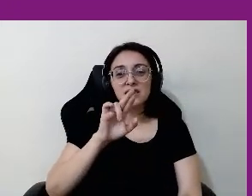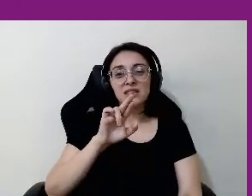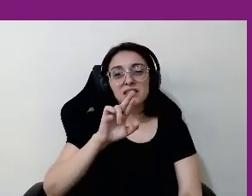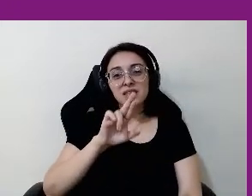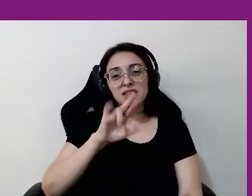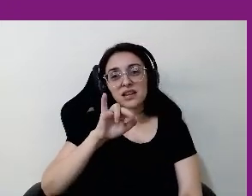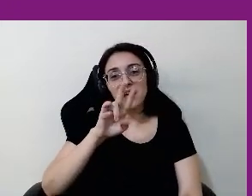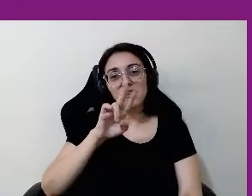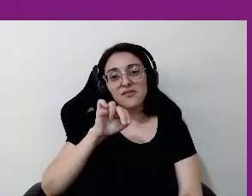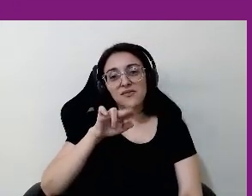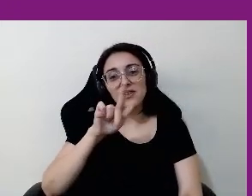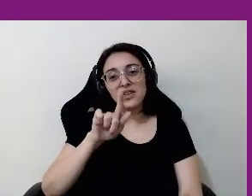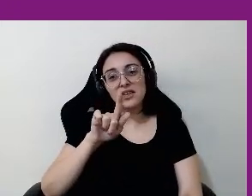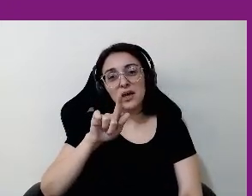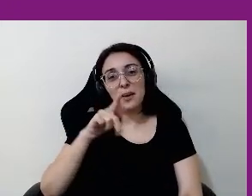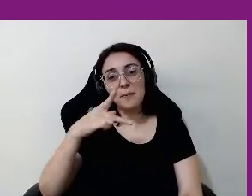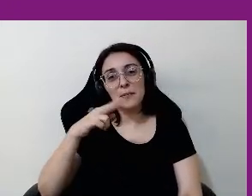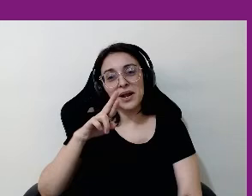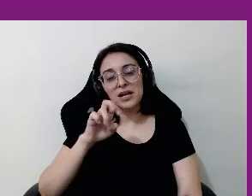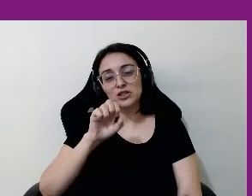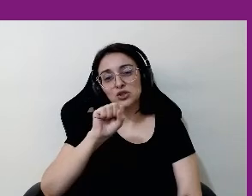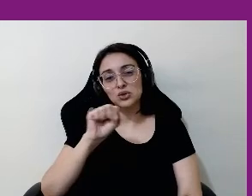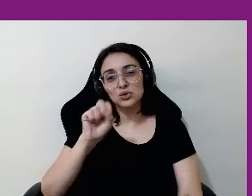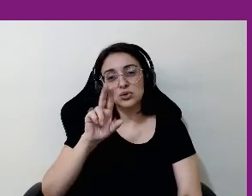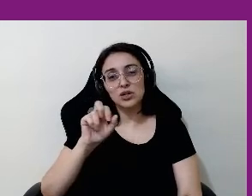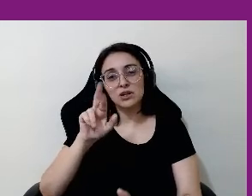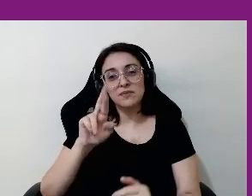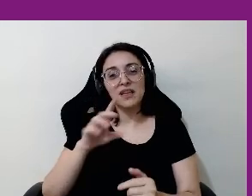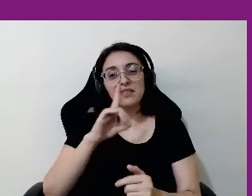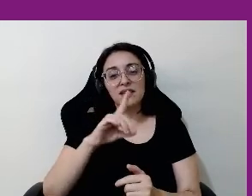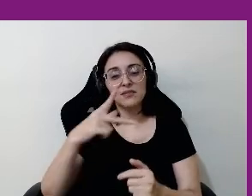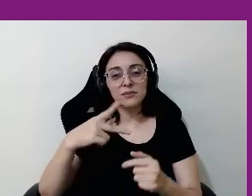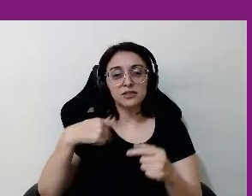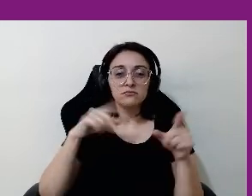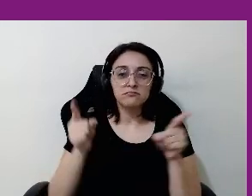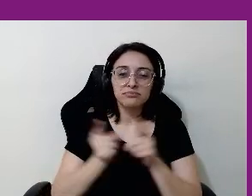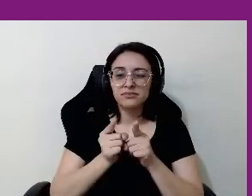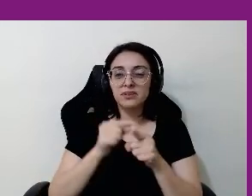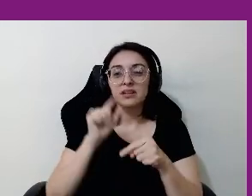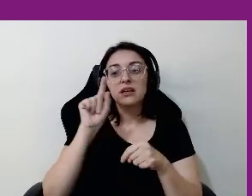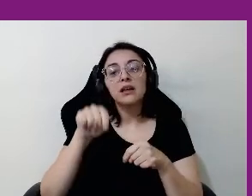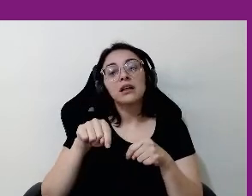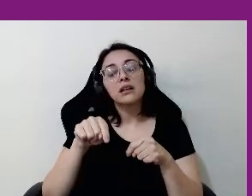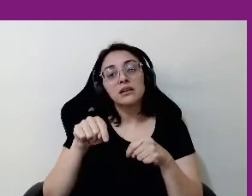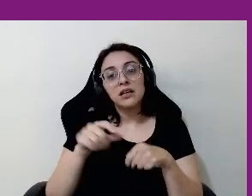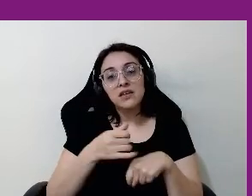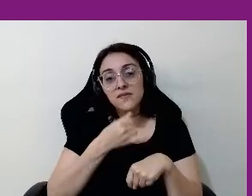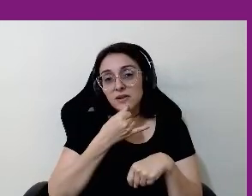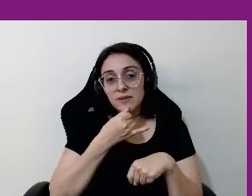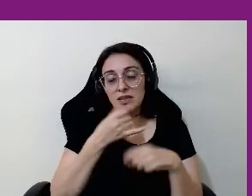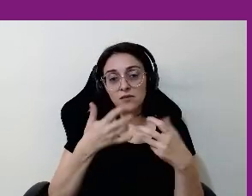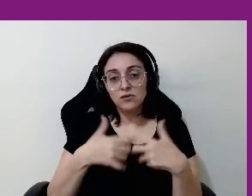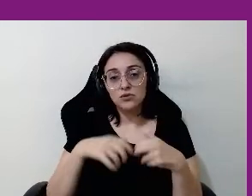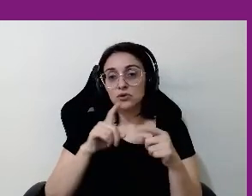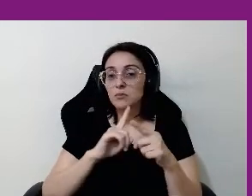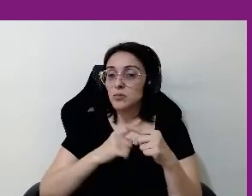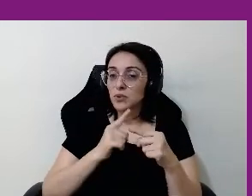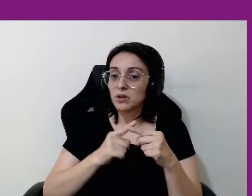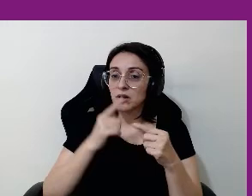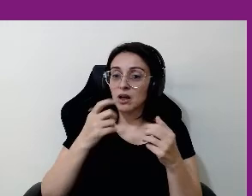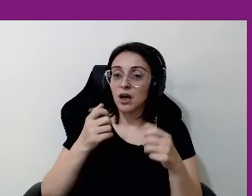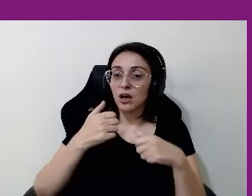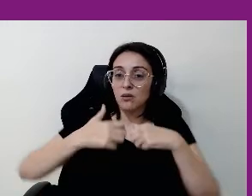na ventilação espontânea, ela não se relaciona com a pressão transpulmonar, infelizmente, porque nós temos